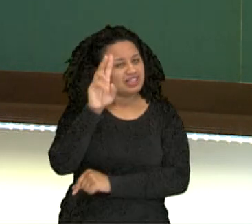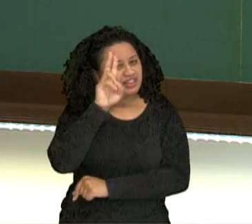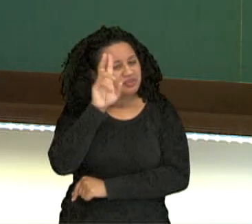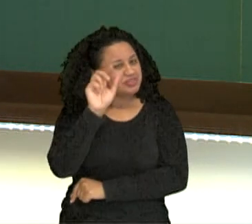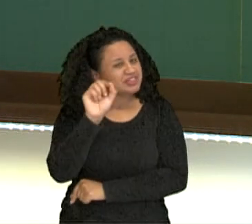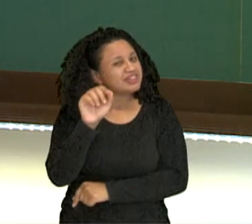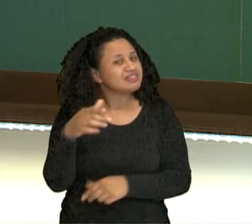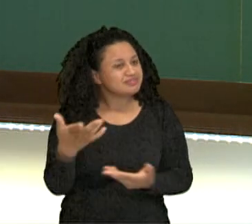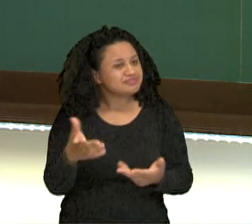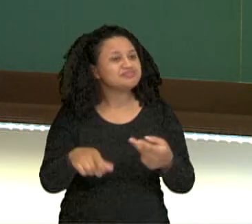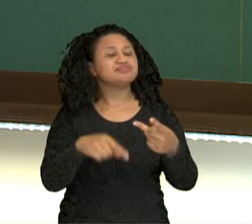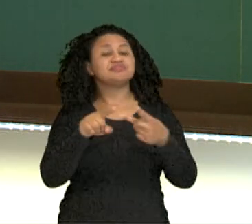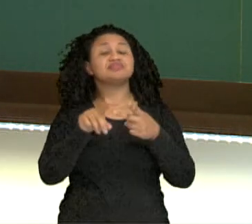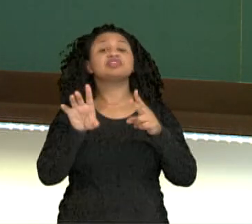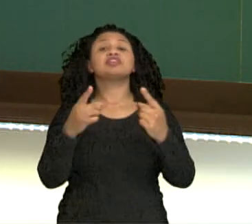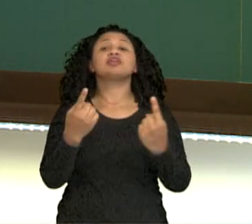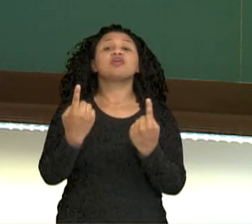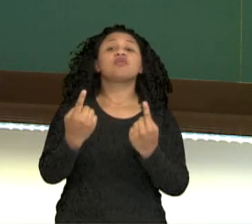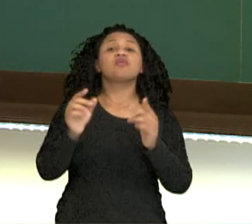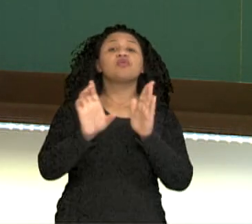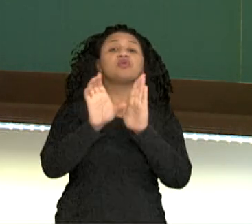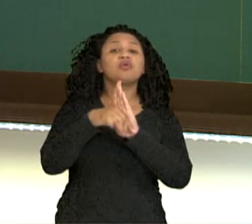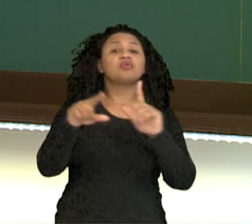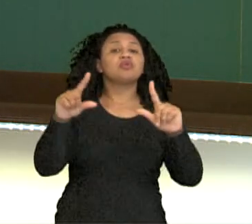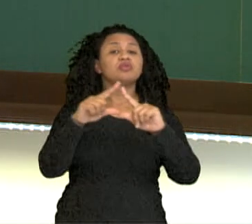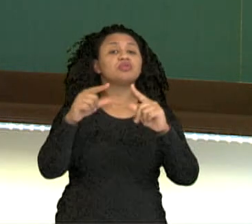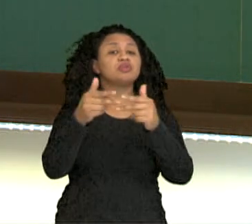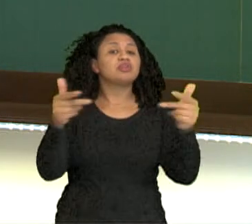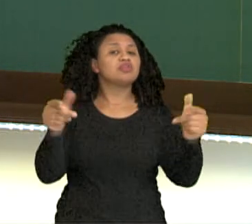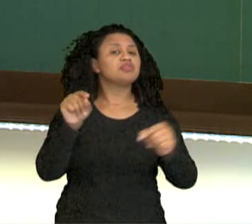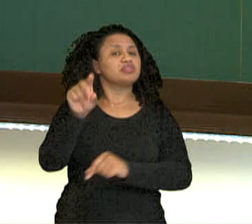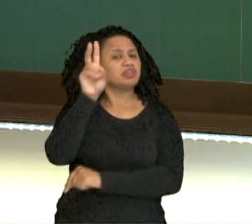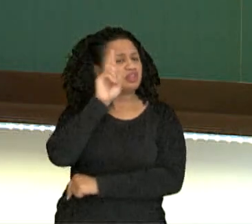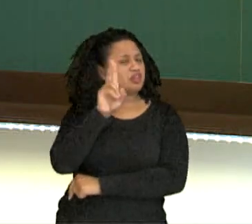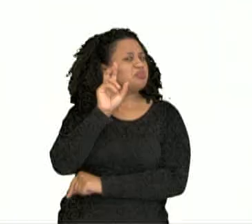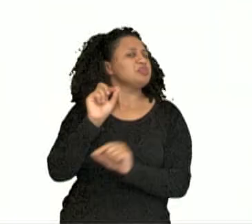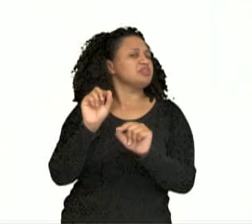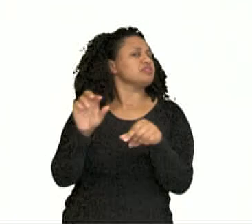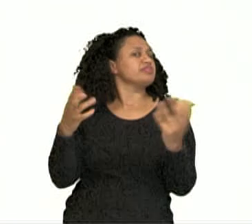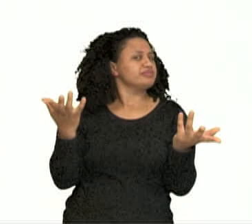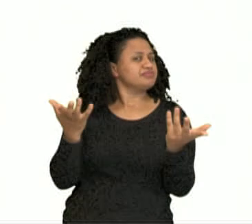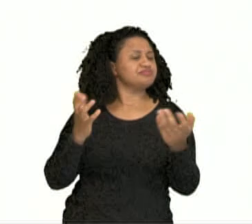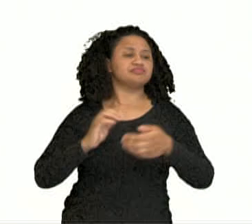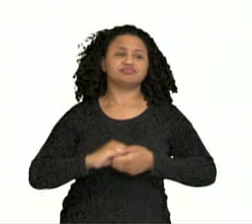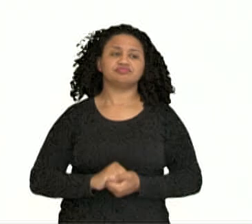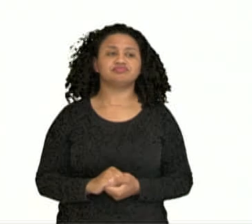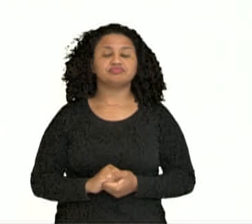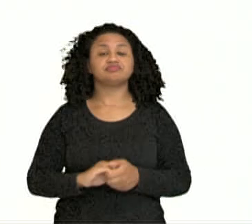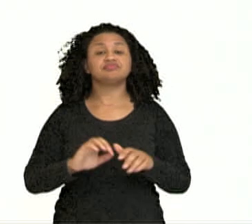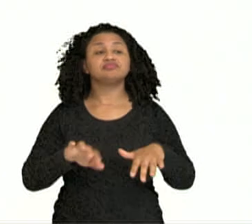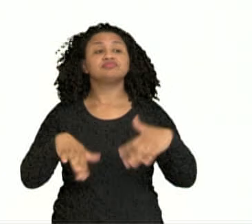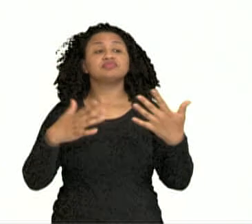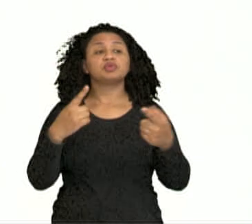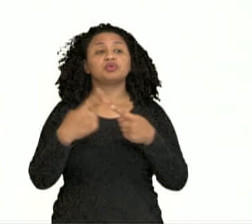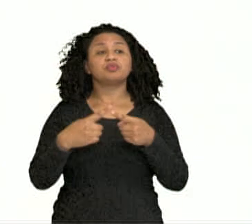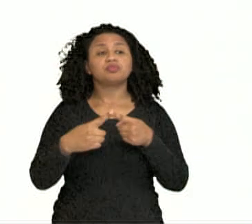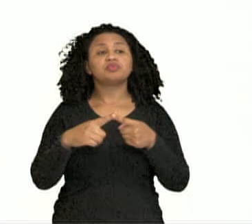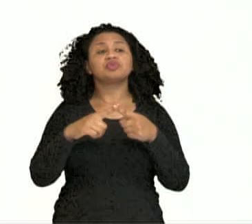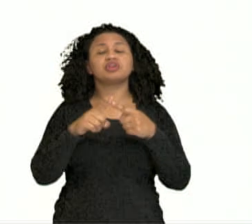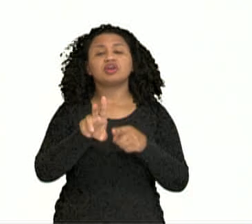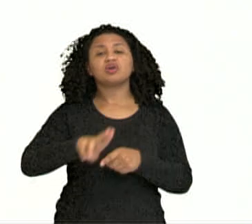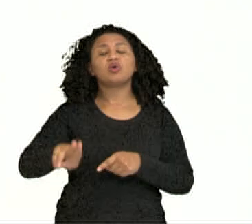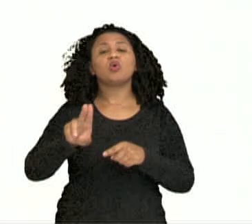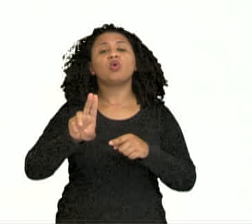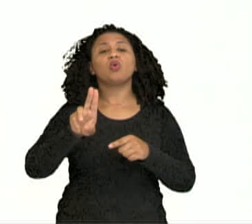E conceituar triângulo. Será que vocês lembram? Então, por que será que os engenheiros utilizam